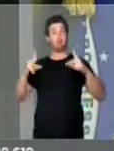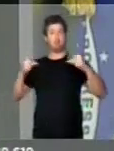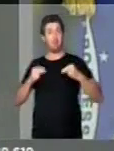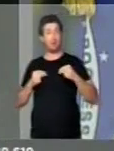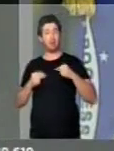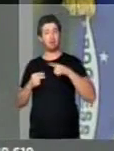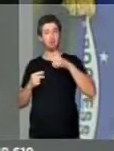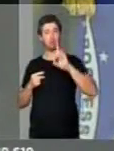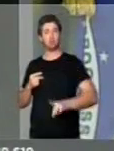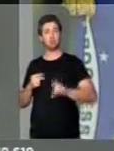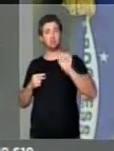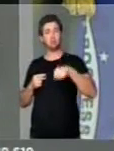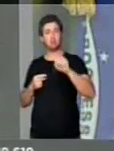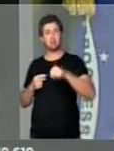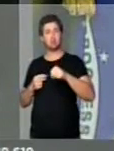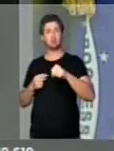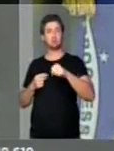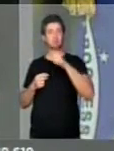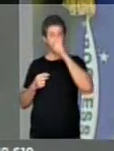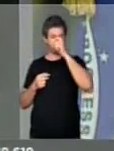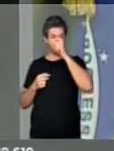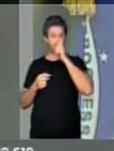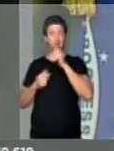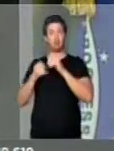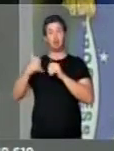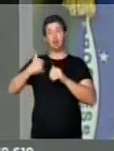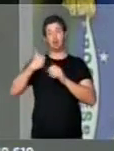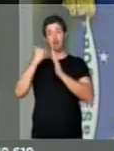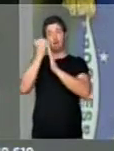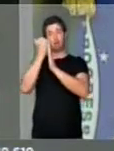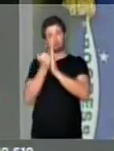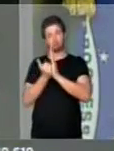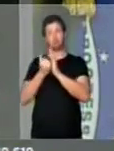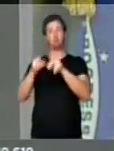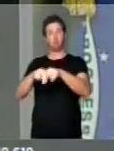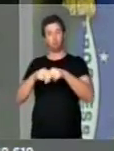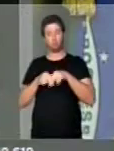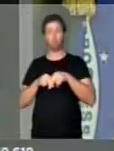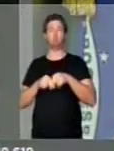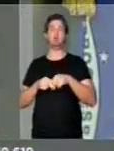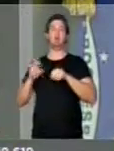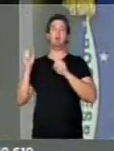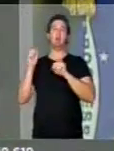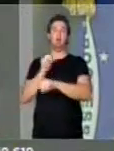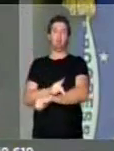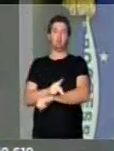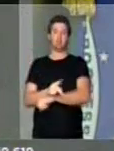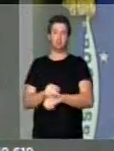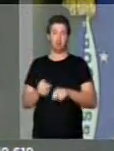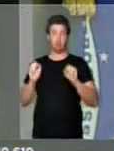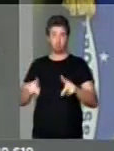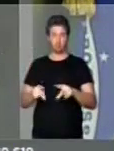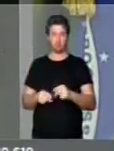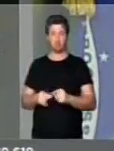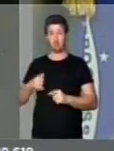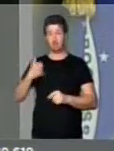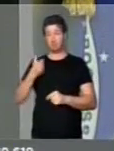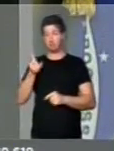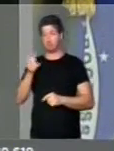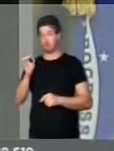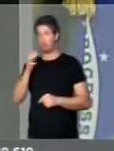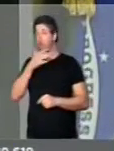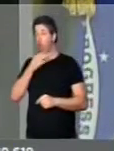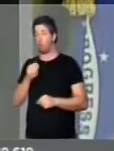mereciam uma redução na sua idade de aposentadoria. E estabeleceu-se lá 60 anos para o homem